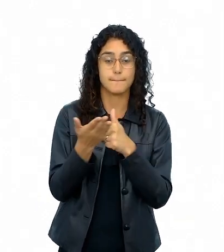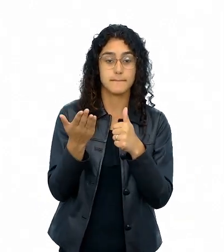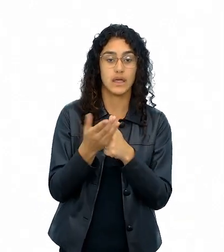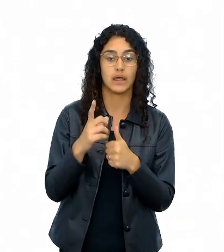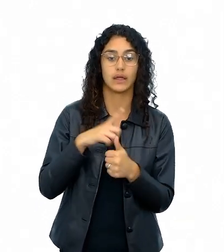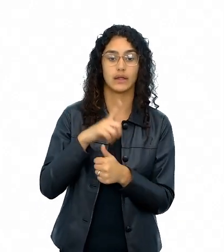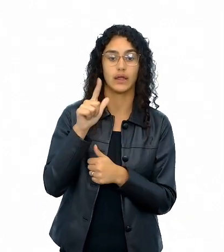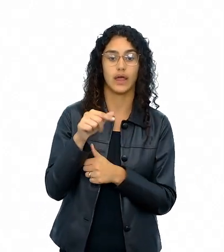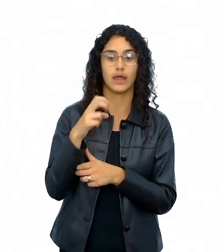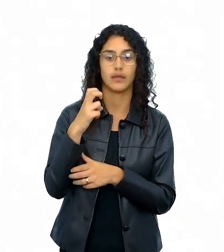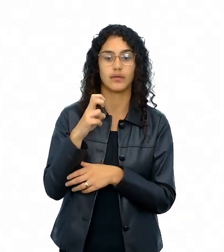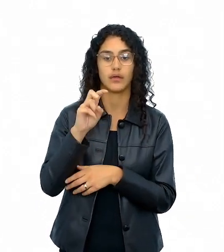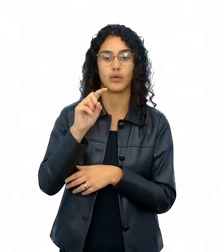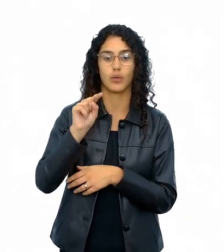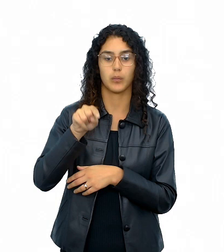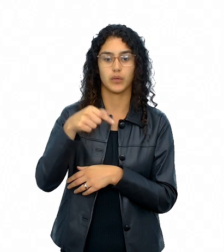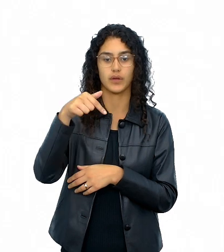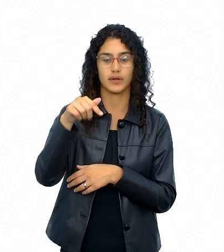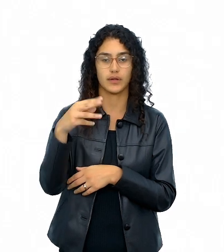14 é